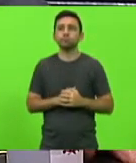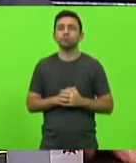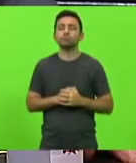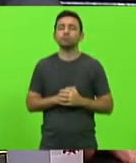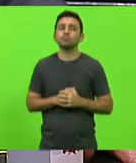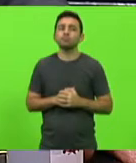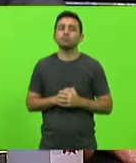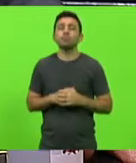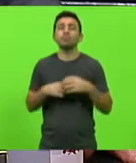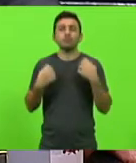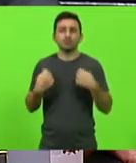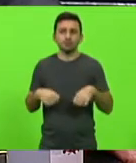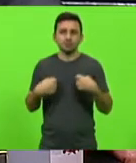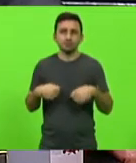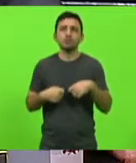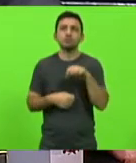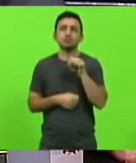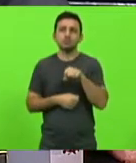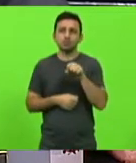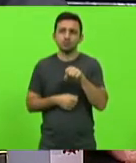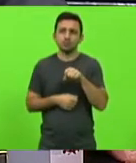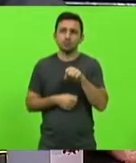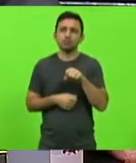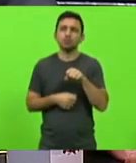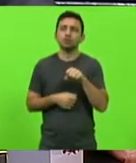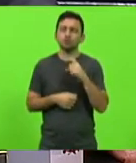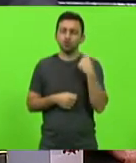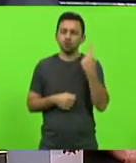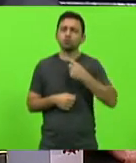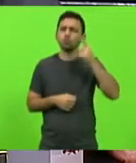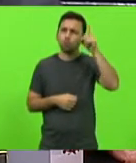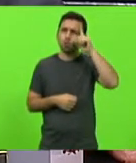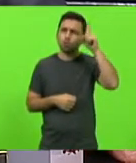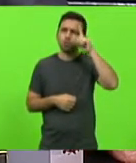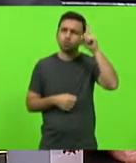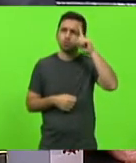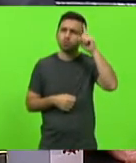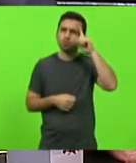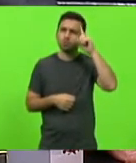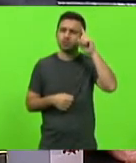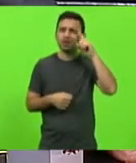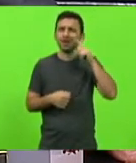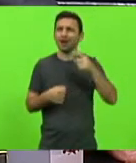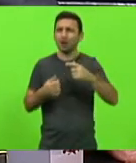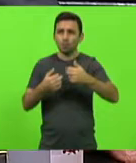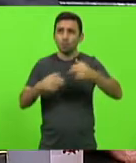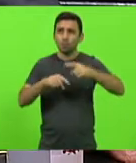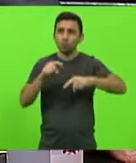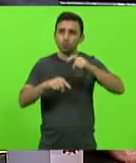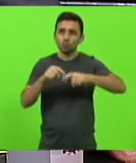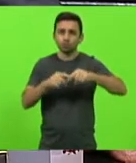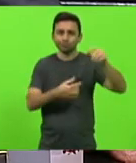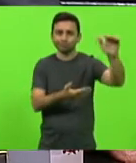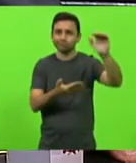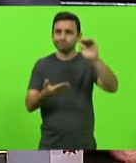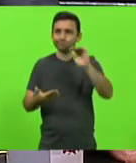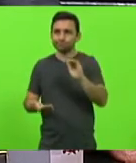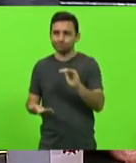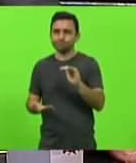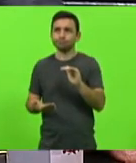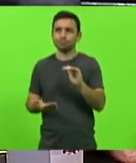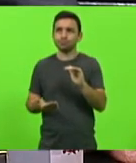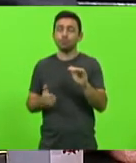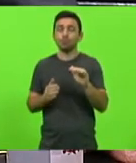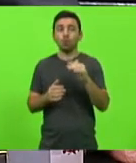Nós precisamos, todos os dias, trazer insumos, ou seja, trazer produtos de